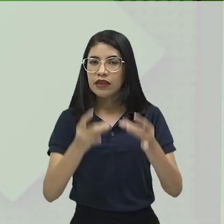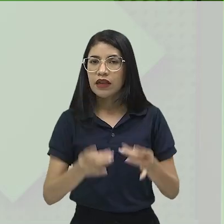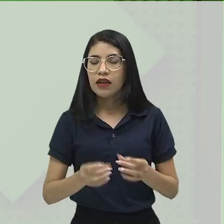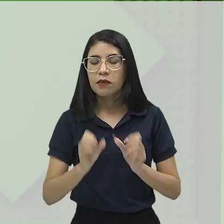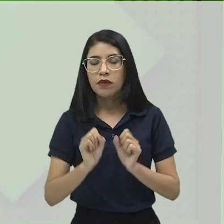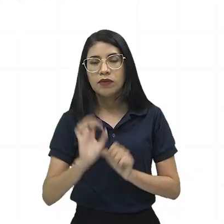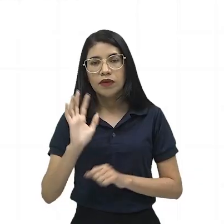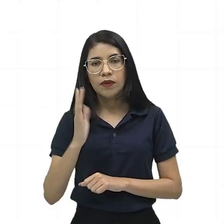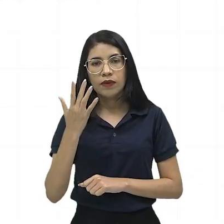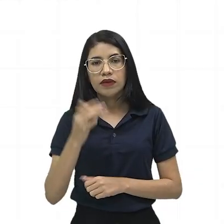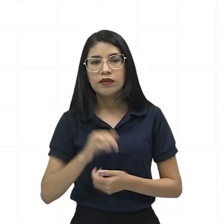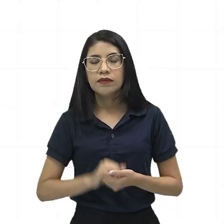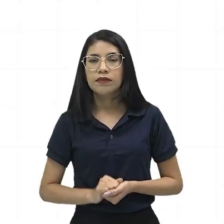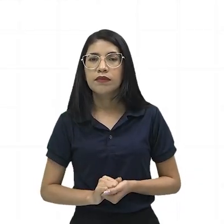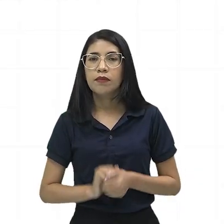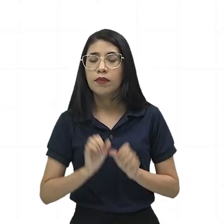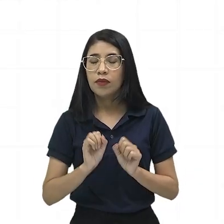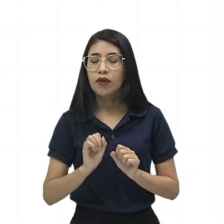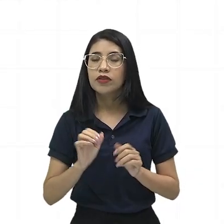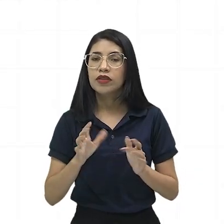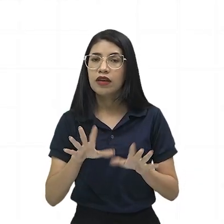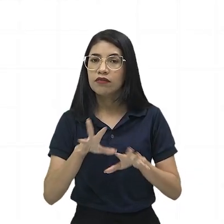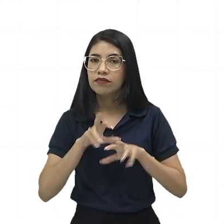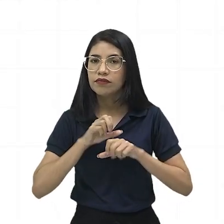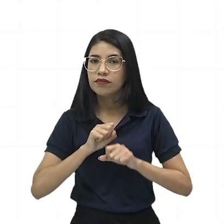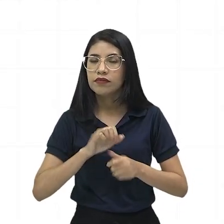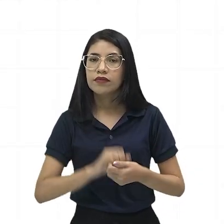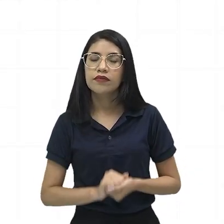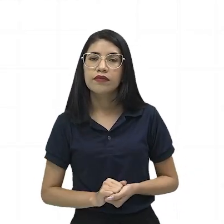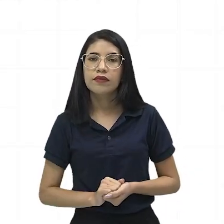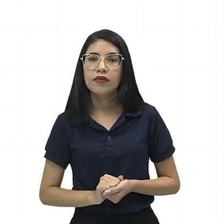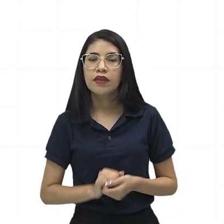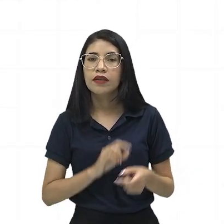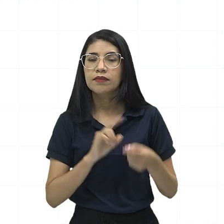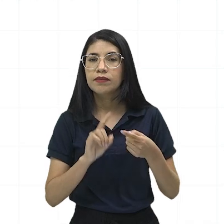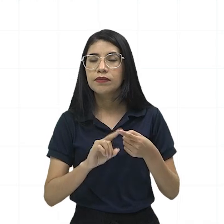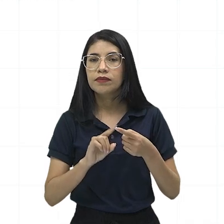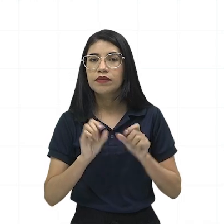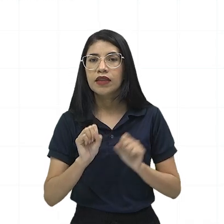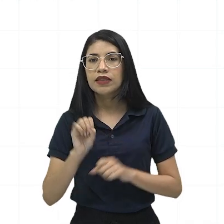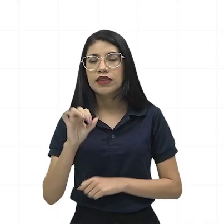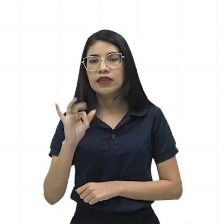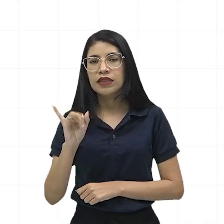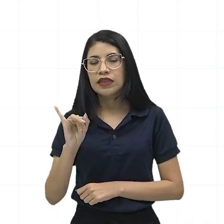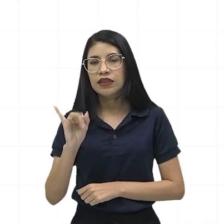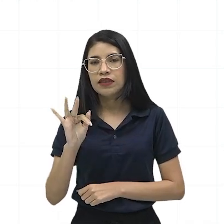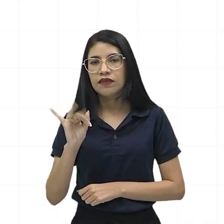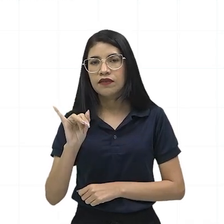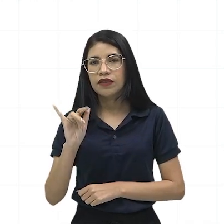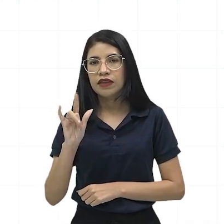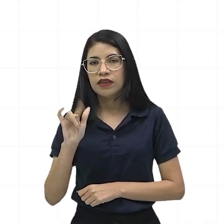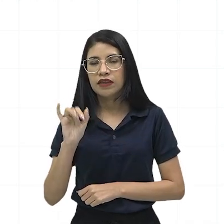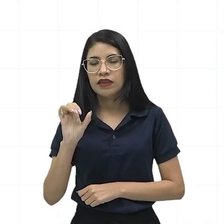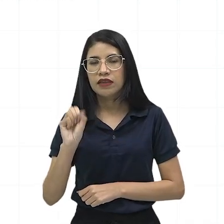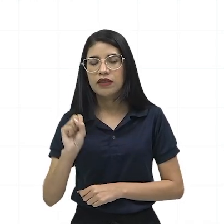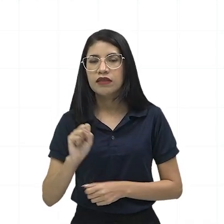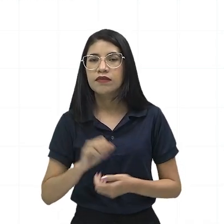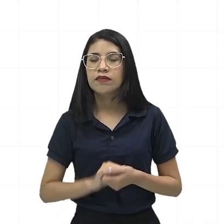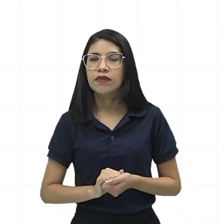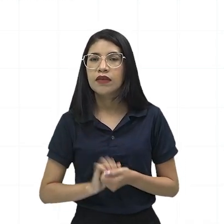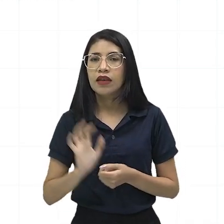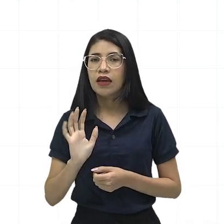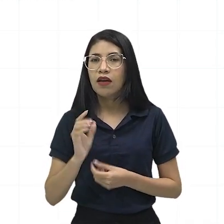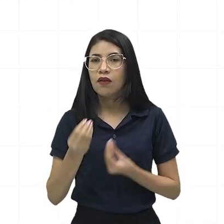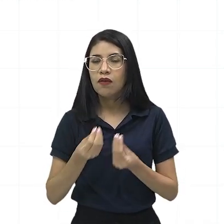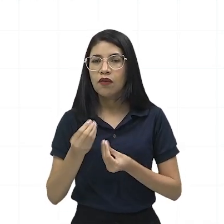podem acontecer, né? Que a gente pode ter contato. E a primeira delas, gente, é a sífilis. A sífilis, ela é